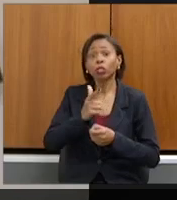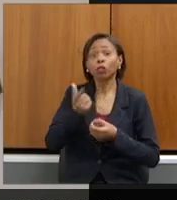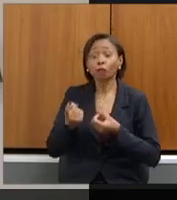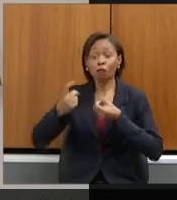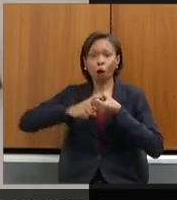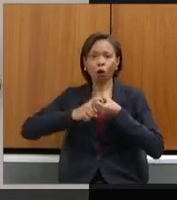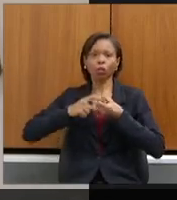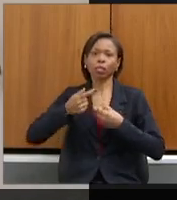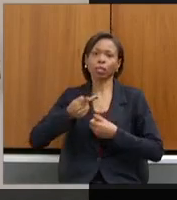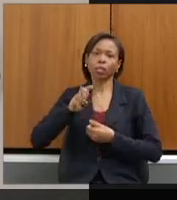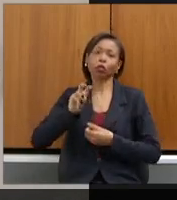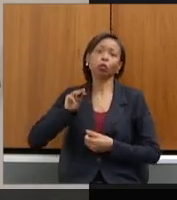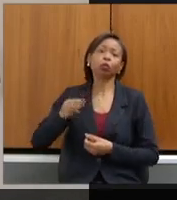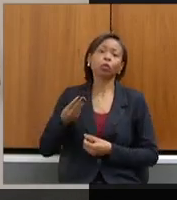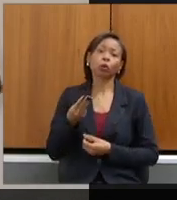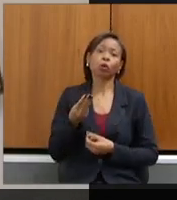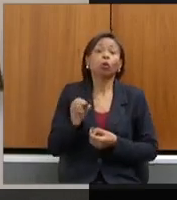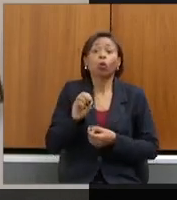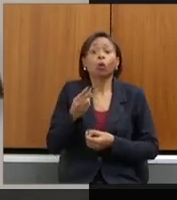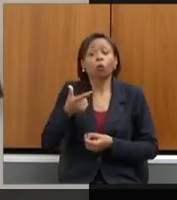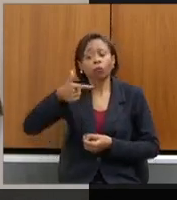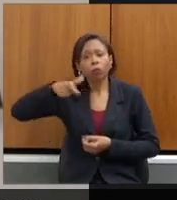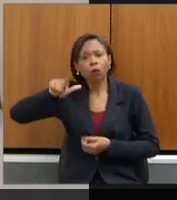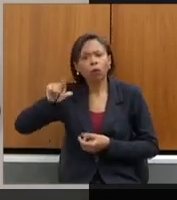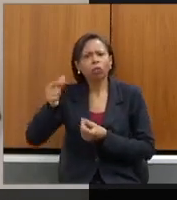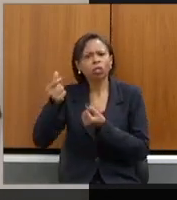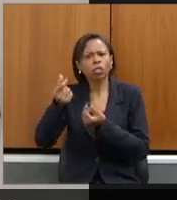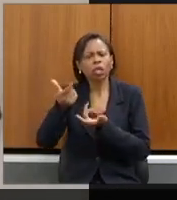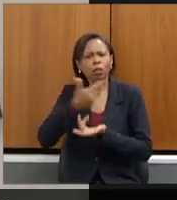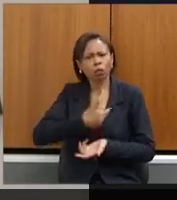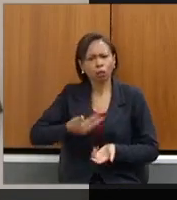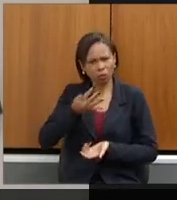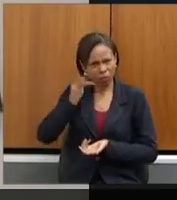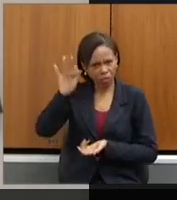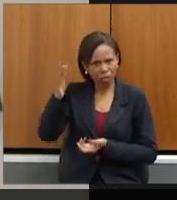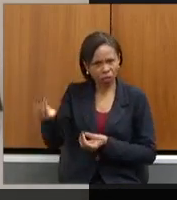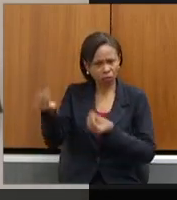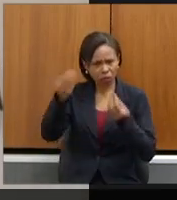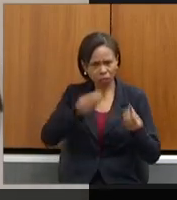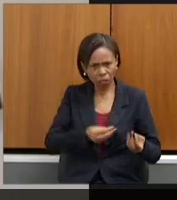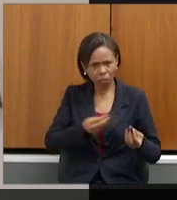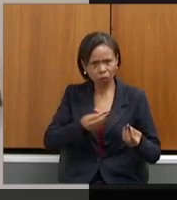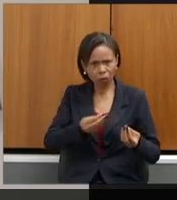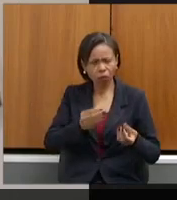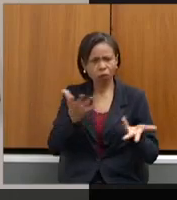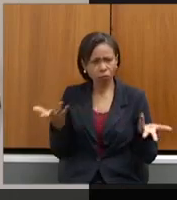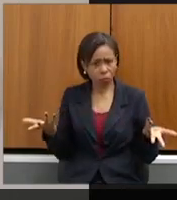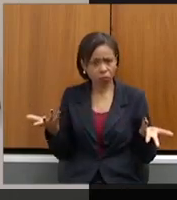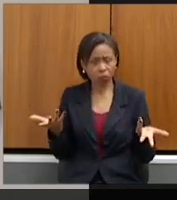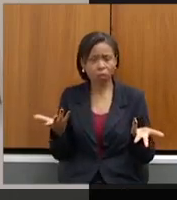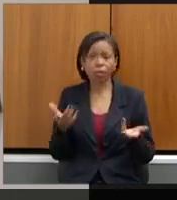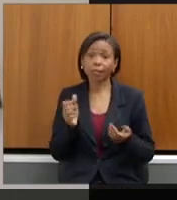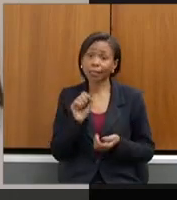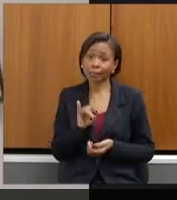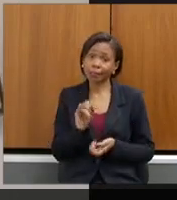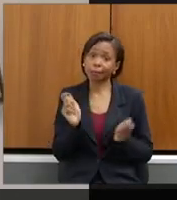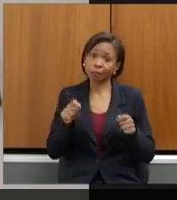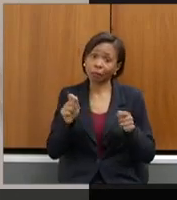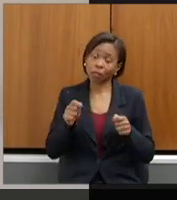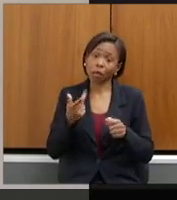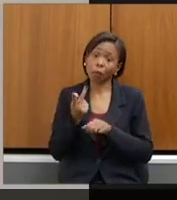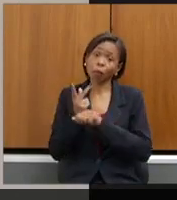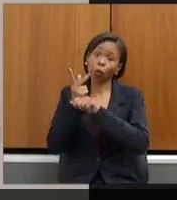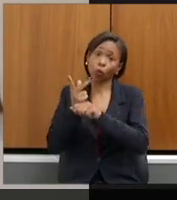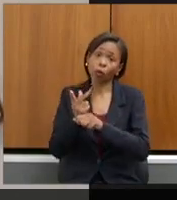milhões o ver o Diego do governo federal além do convite para cá E aí se for o caso não é pode